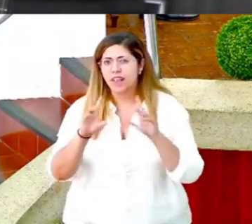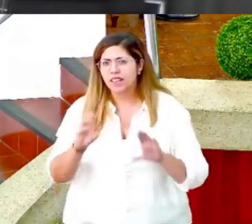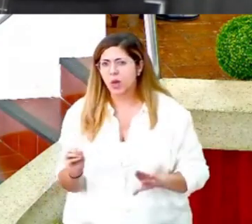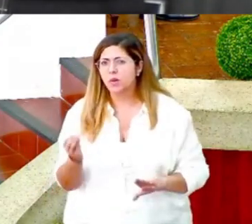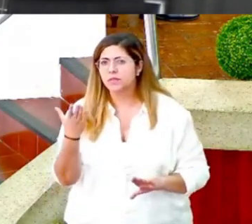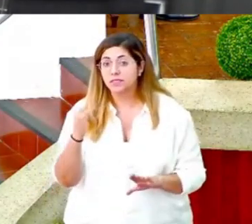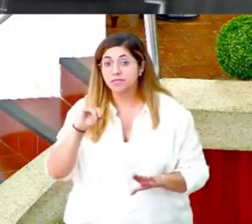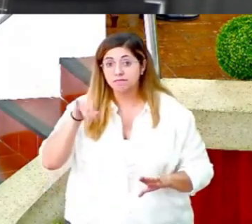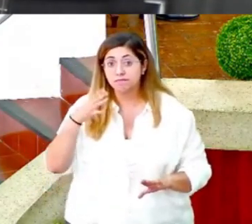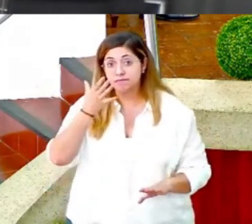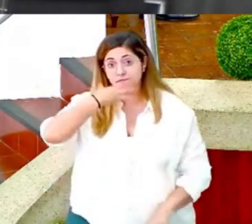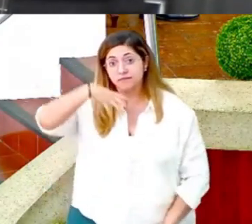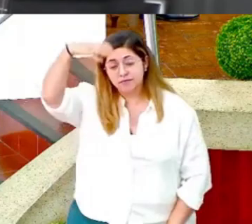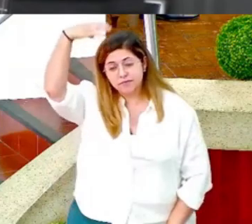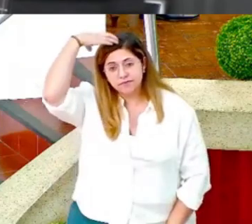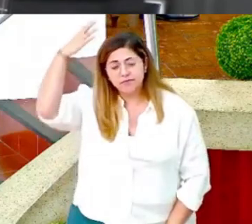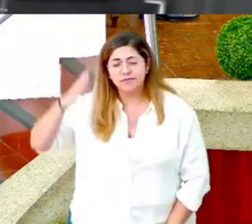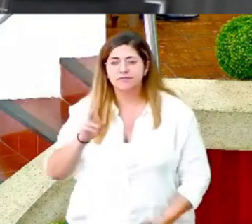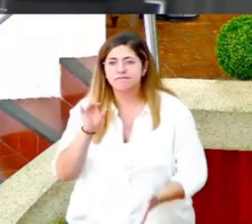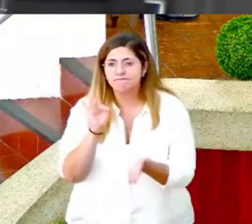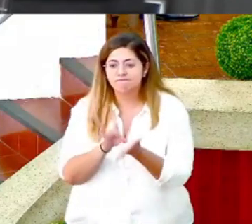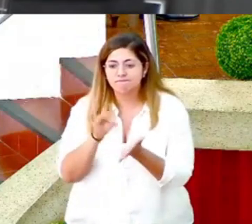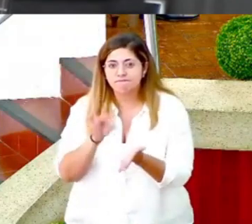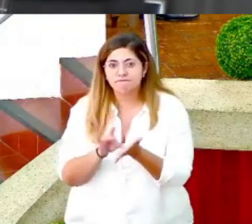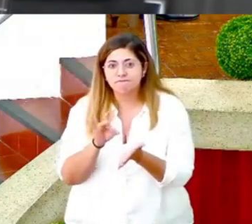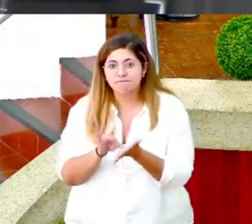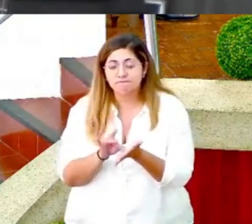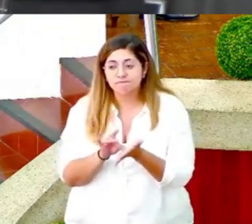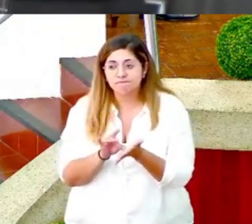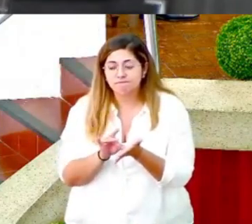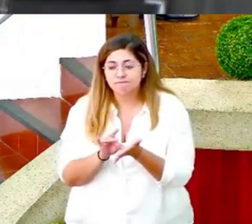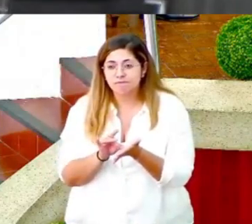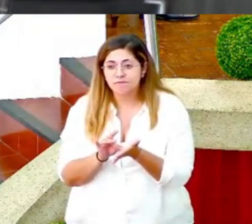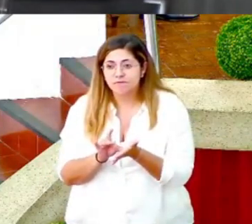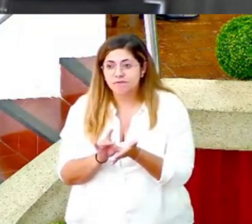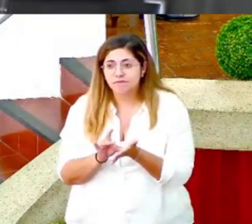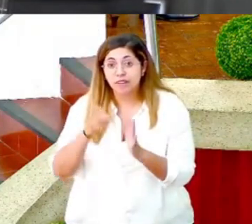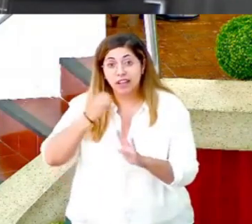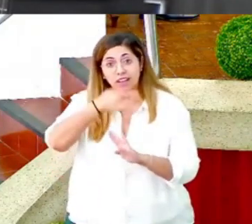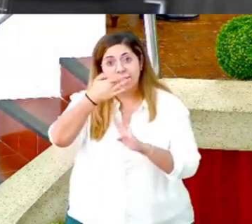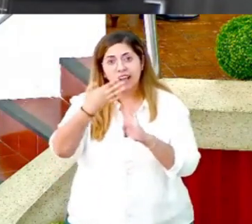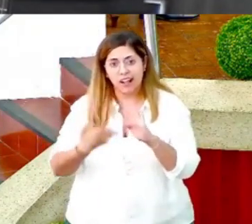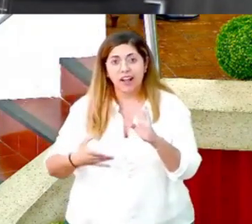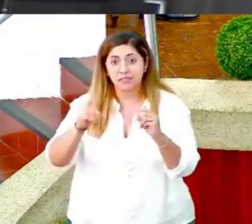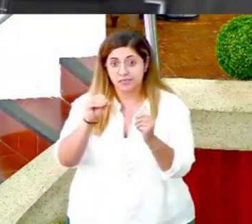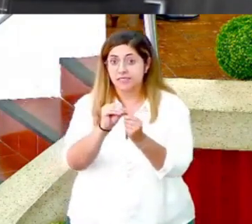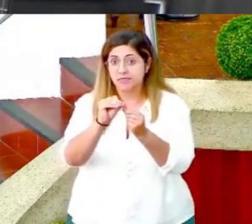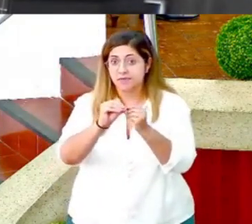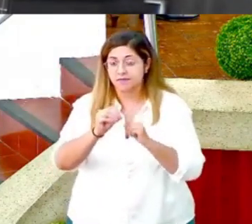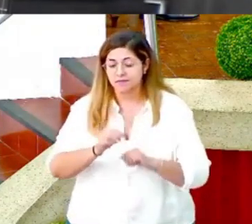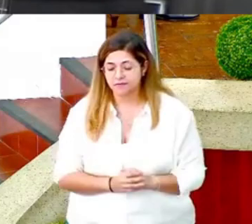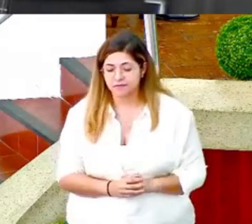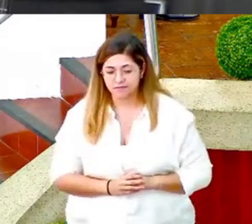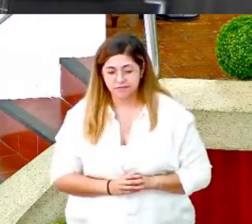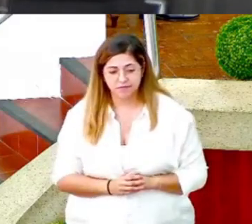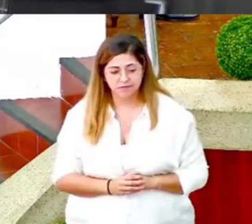Isso aconteceu com Josias de maneira excepcional, grandiosa, impactante, que